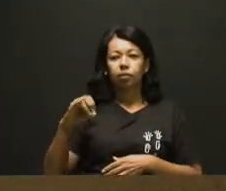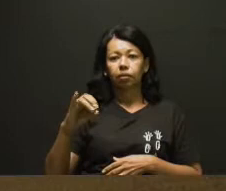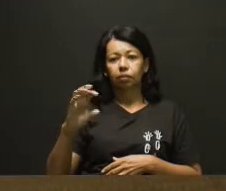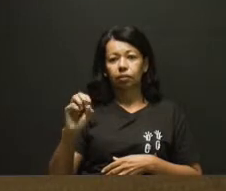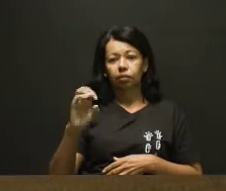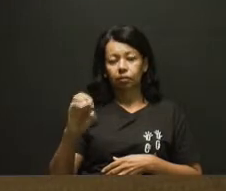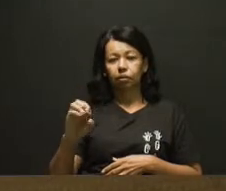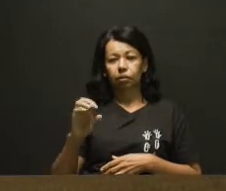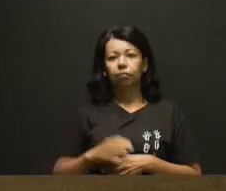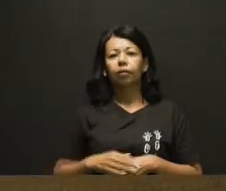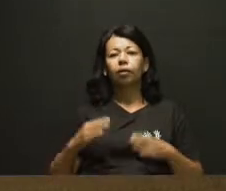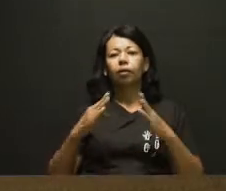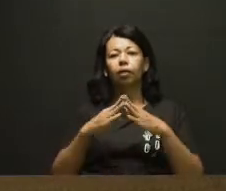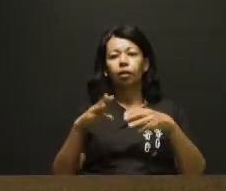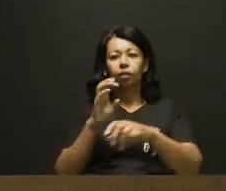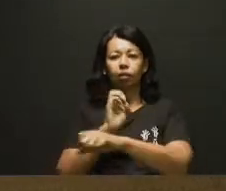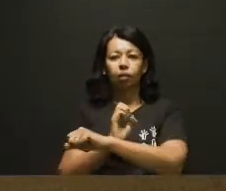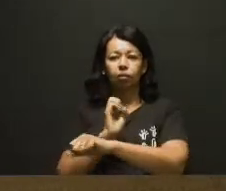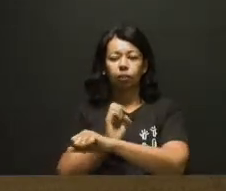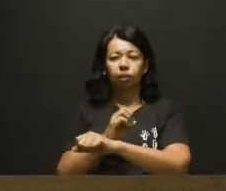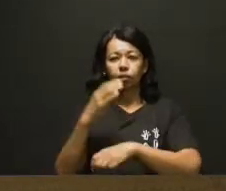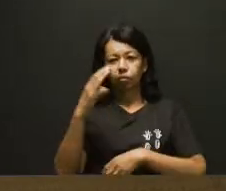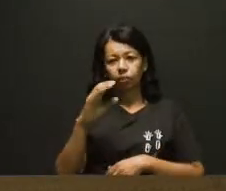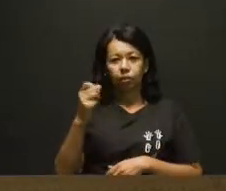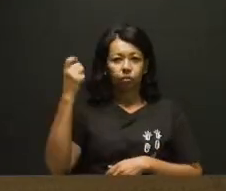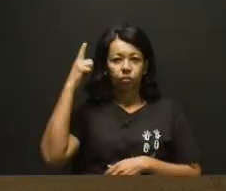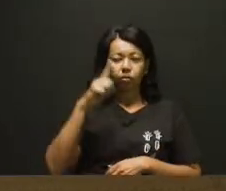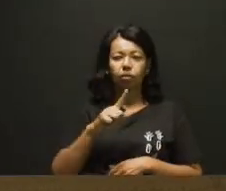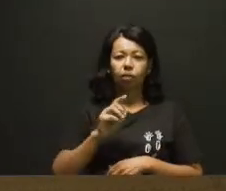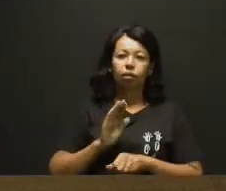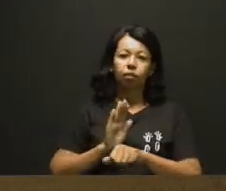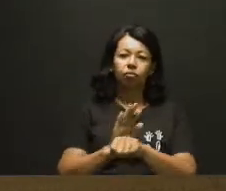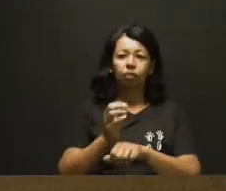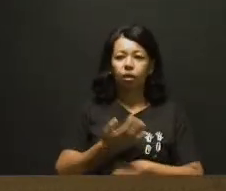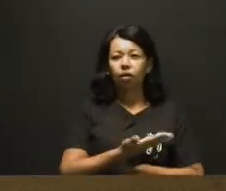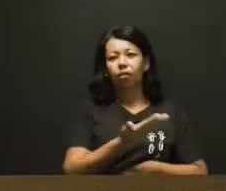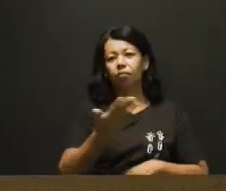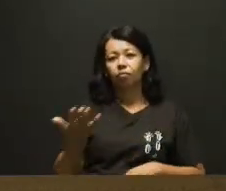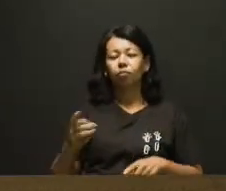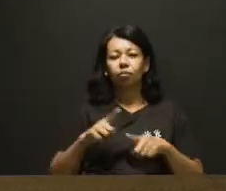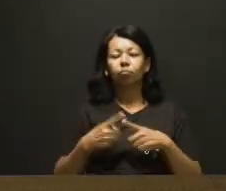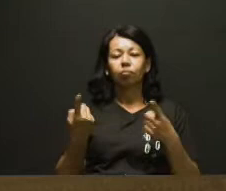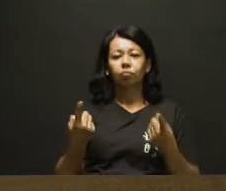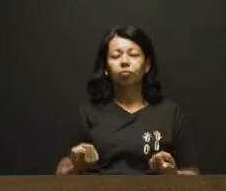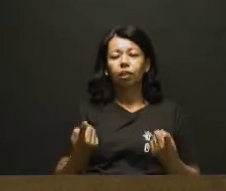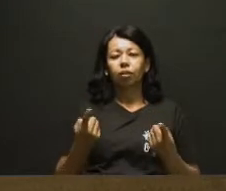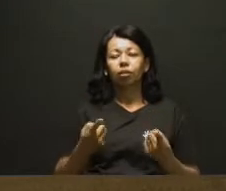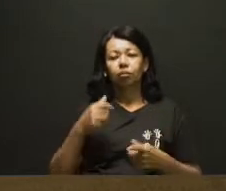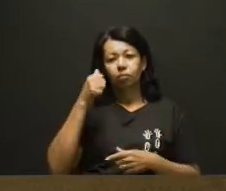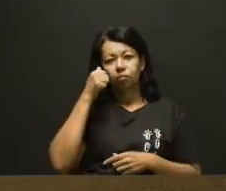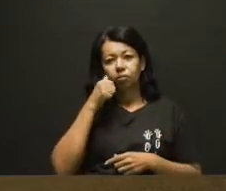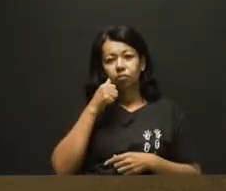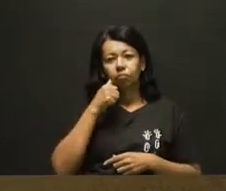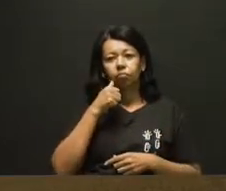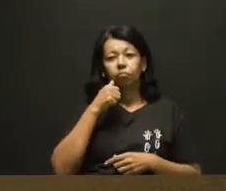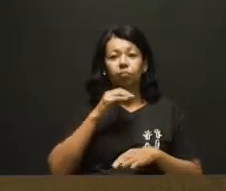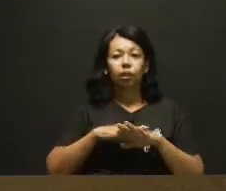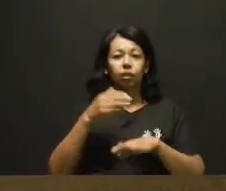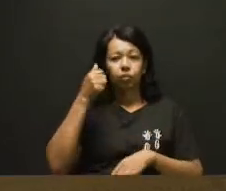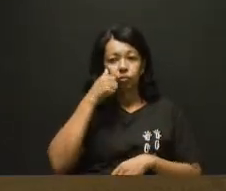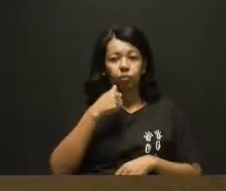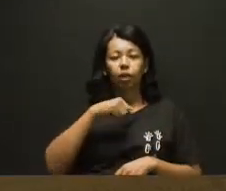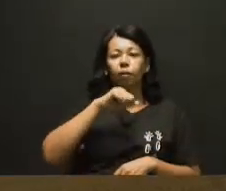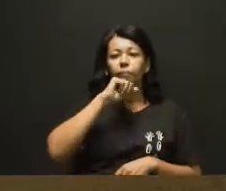casa esperança em cubatão um conceito consegue atender todo mundo mas ela apareceu mais um de uma mãe que a